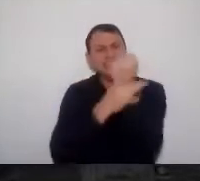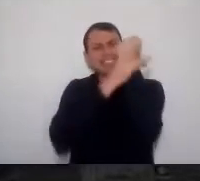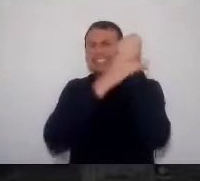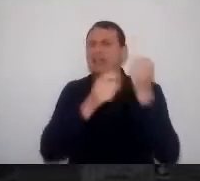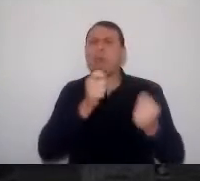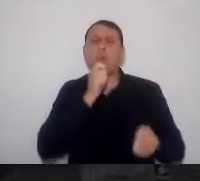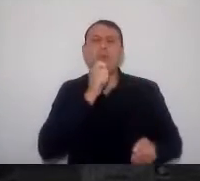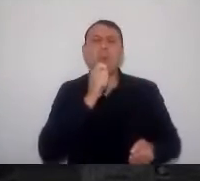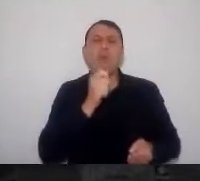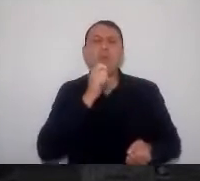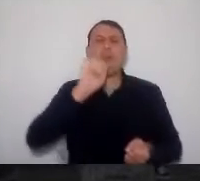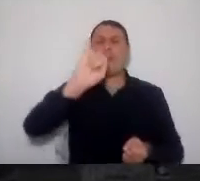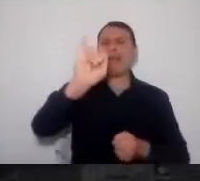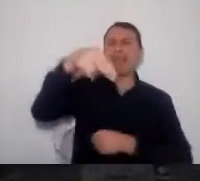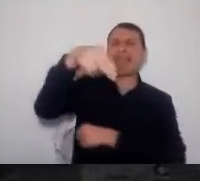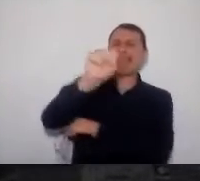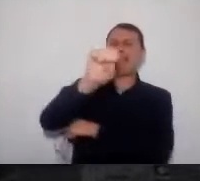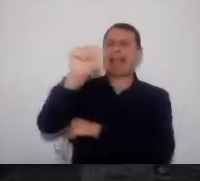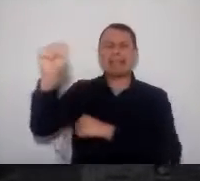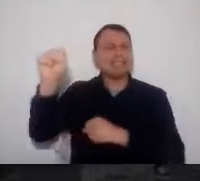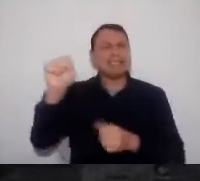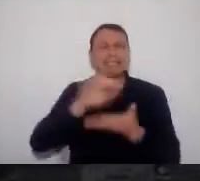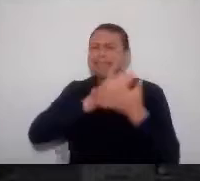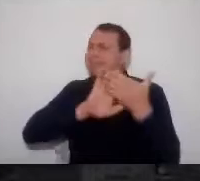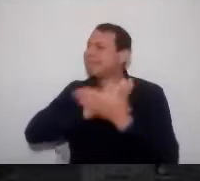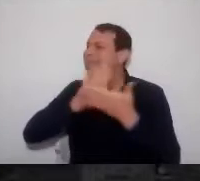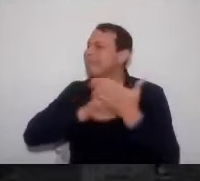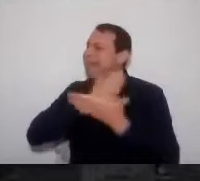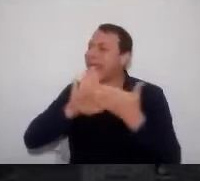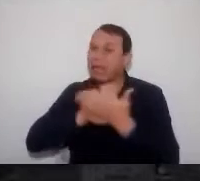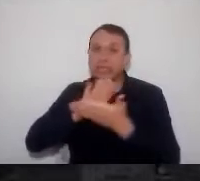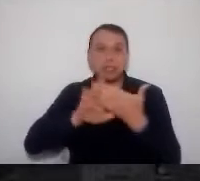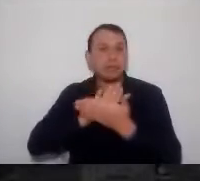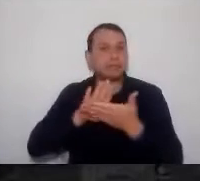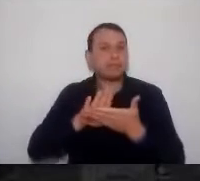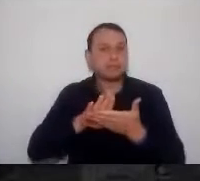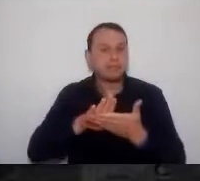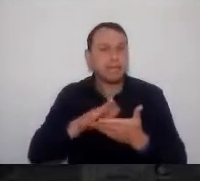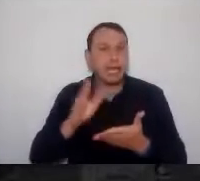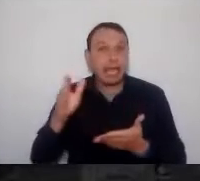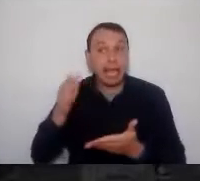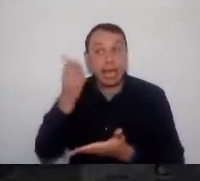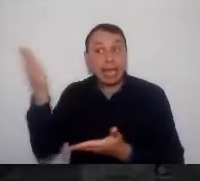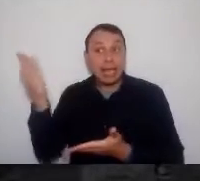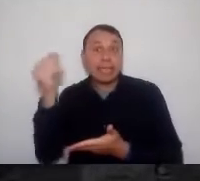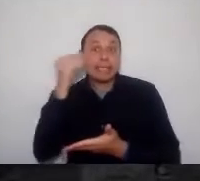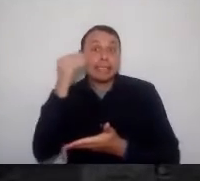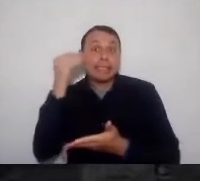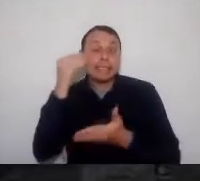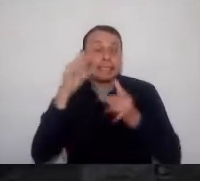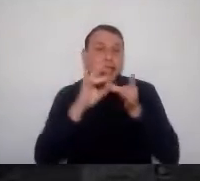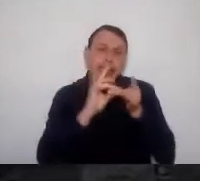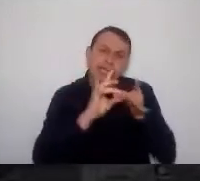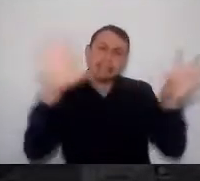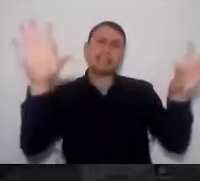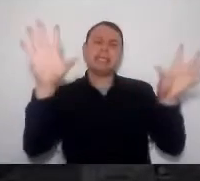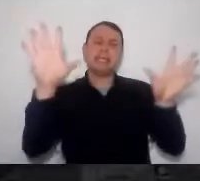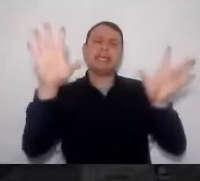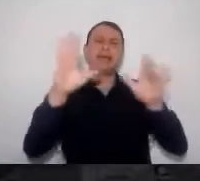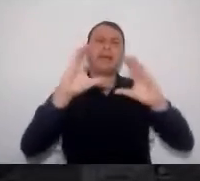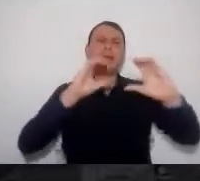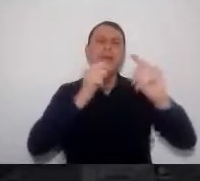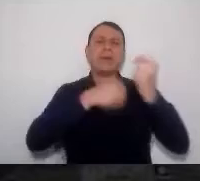ter INSS, sem ter rigorosamente nada. É a tentativa continuada do liberalismo econômico,